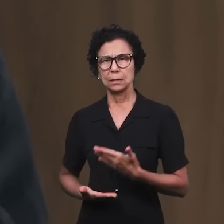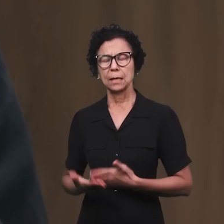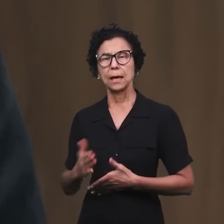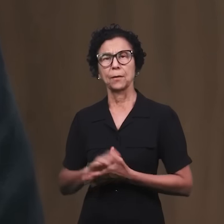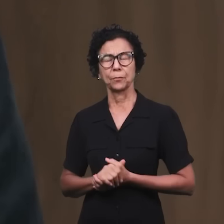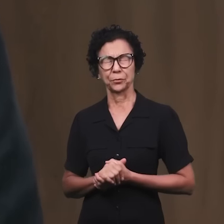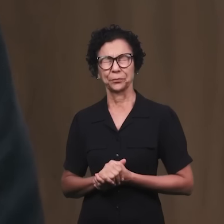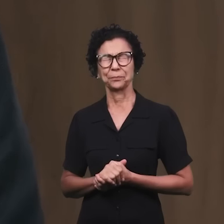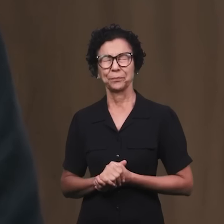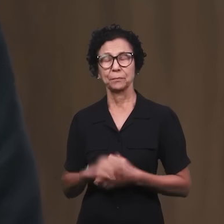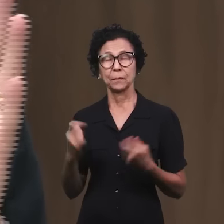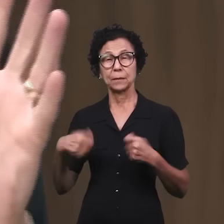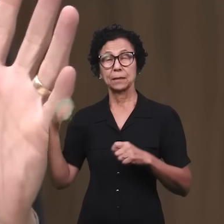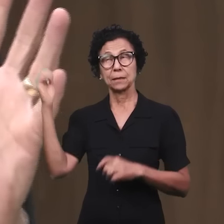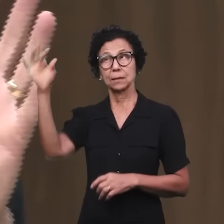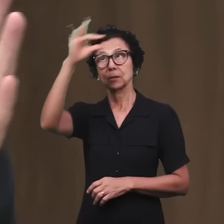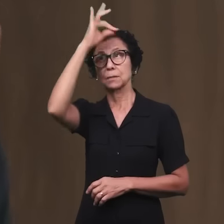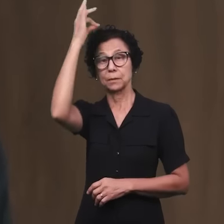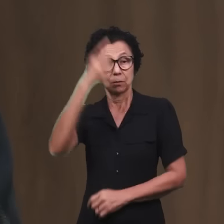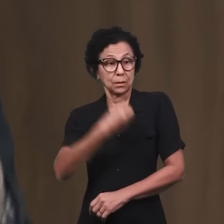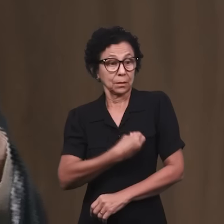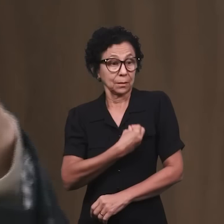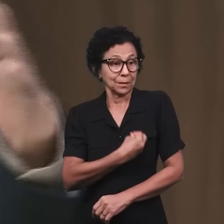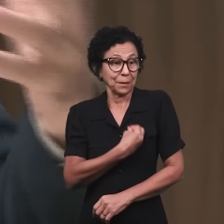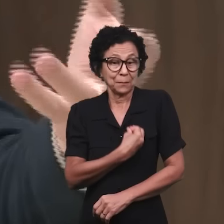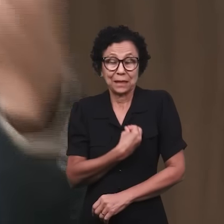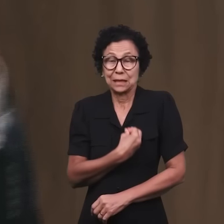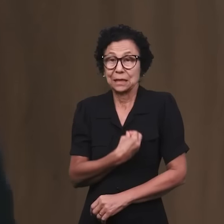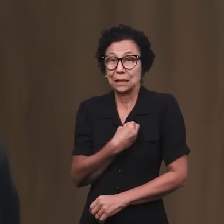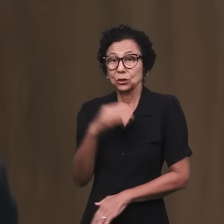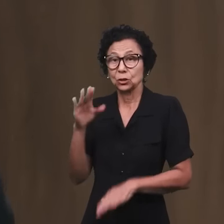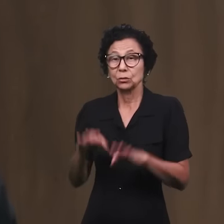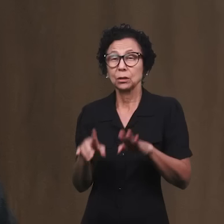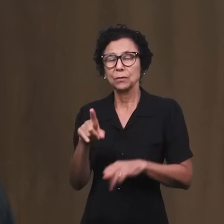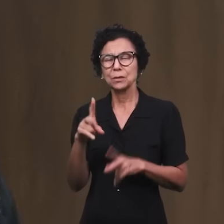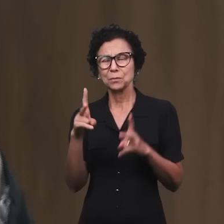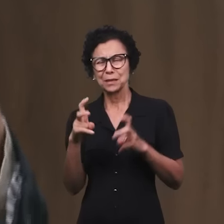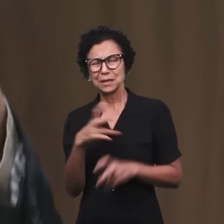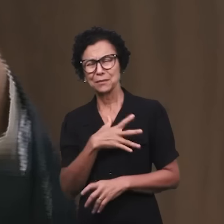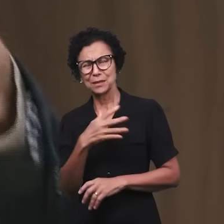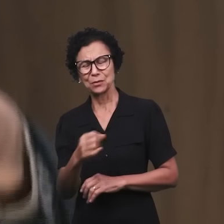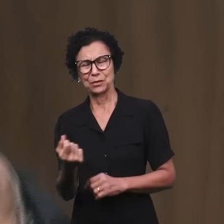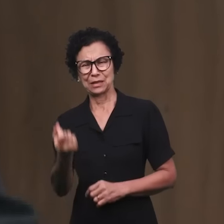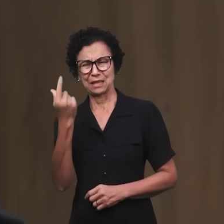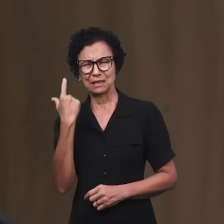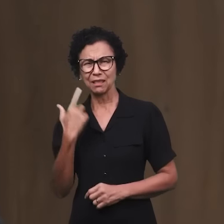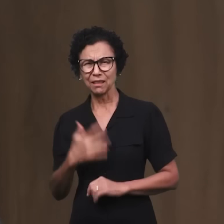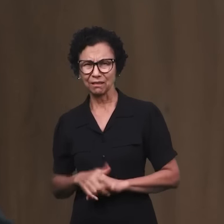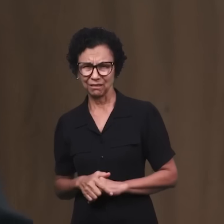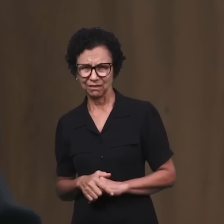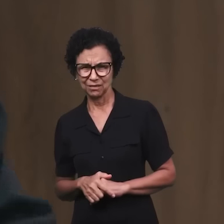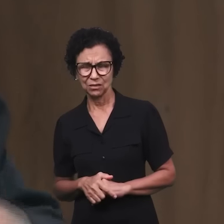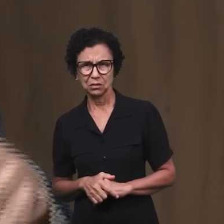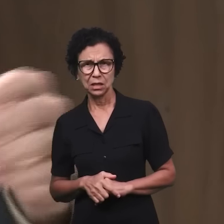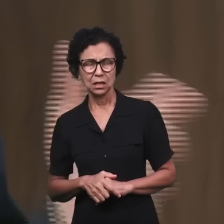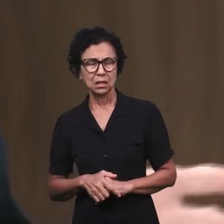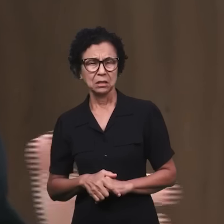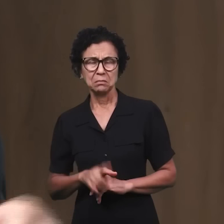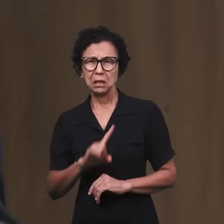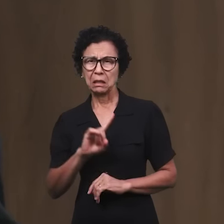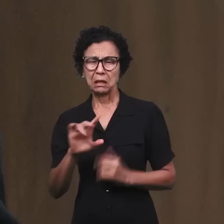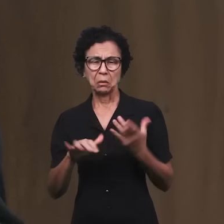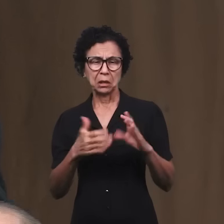talvez não enxerga ou não consegue mais ver o seu filho com aqueles sinais que ele tinha. de cantar com alegria, de